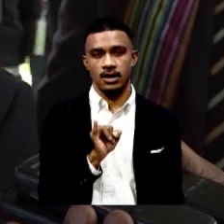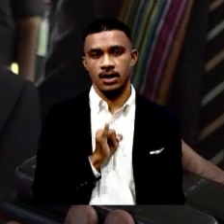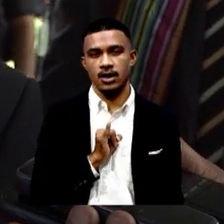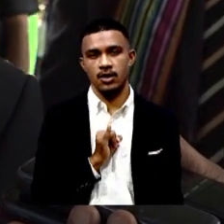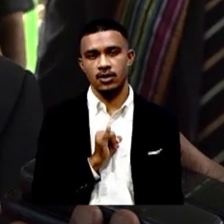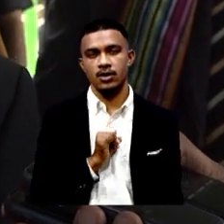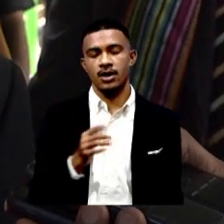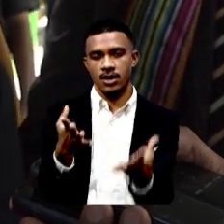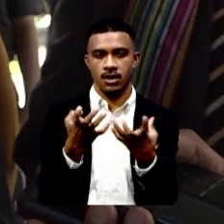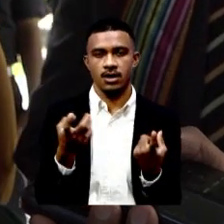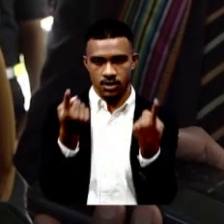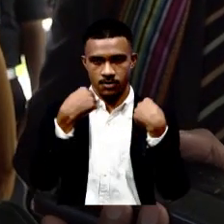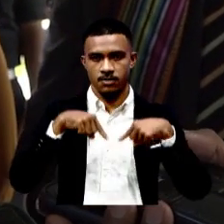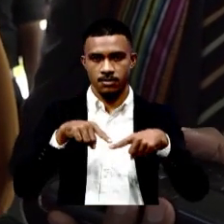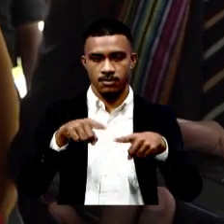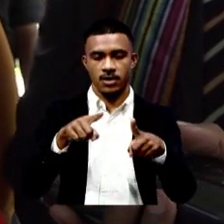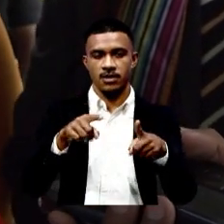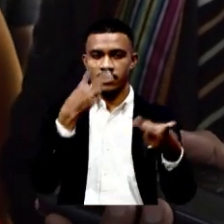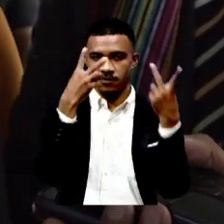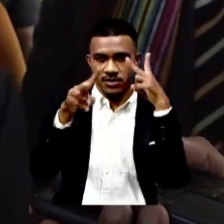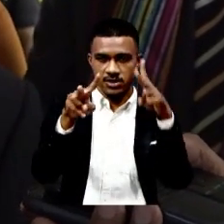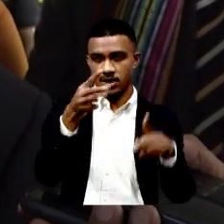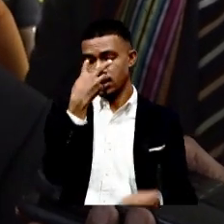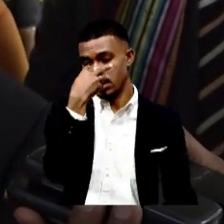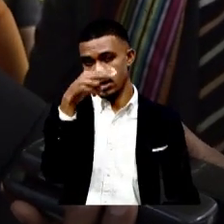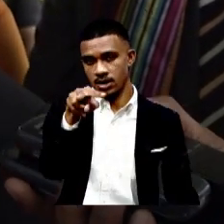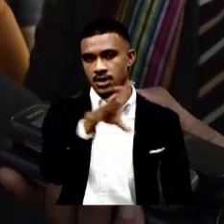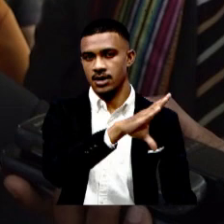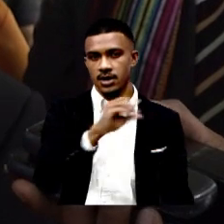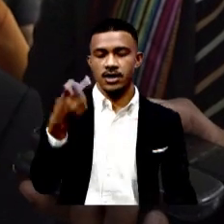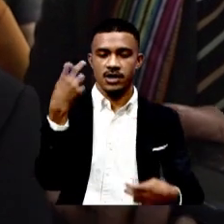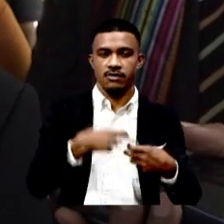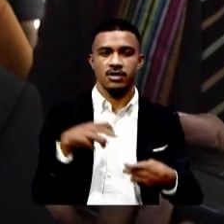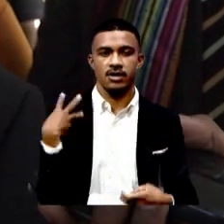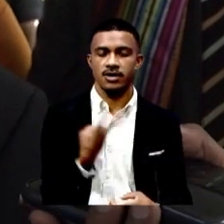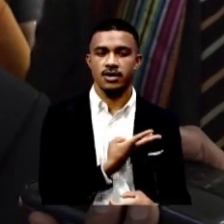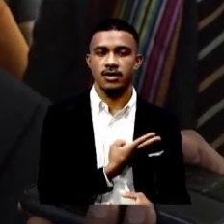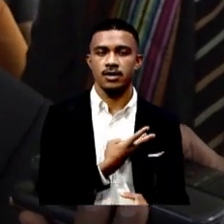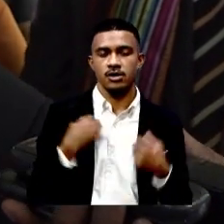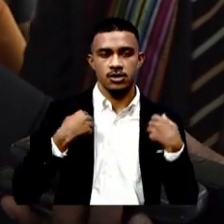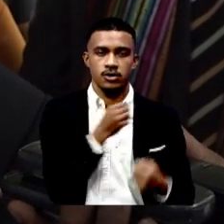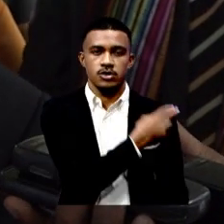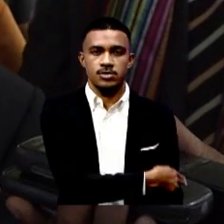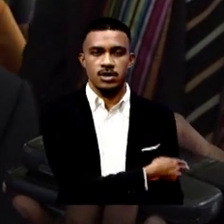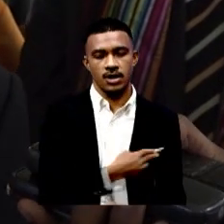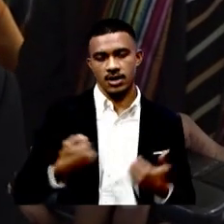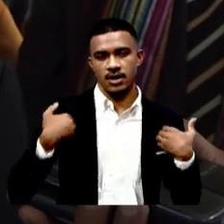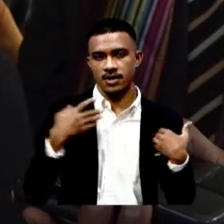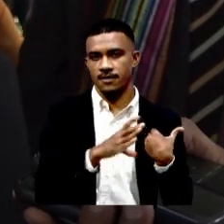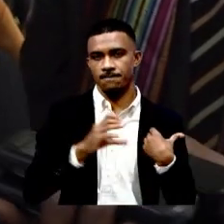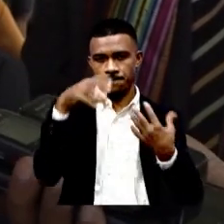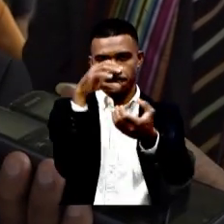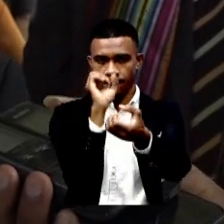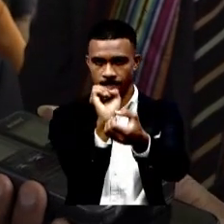visita. Além de né, uma sarré, dificuldades no meio do hospital. E o laboratório